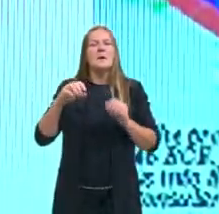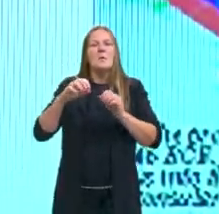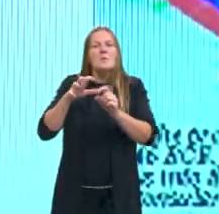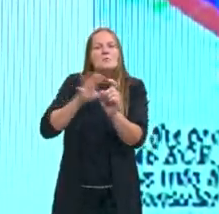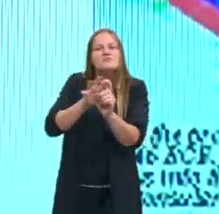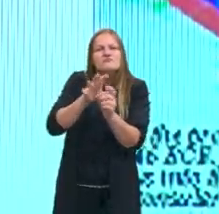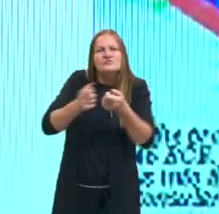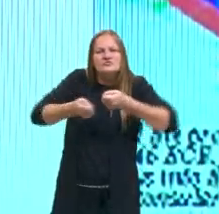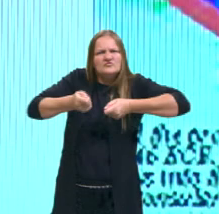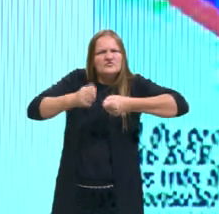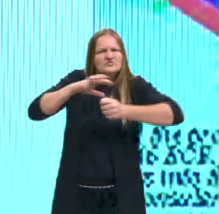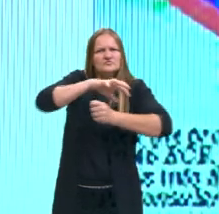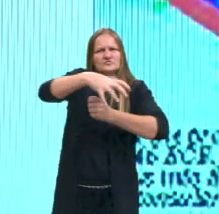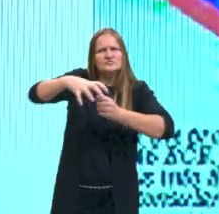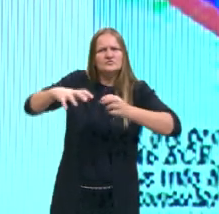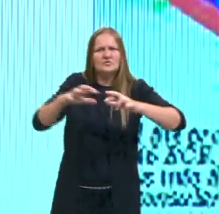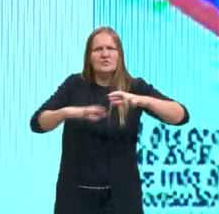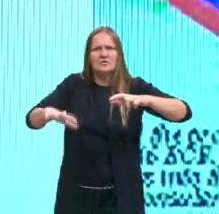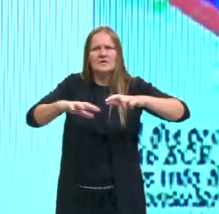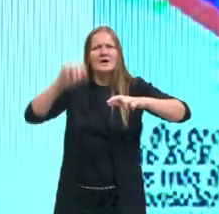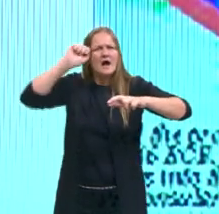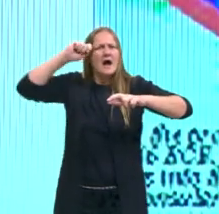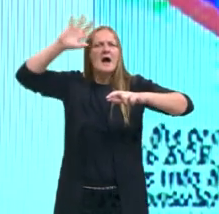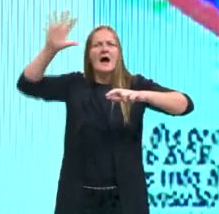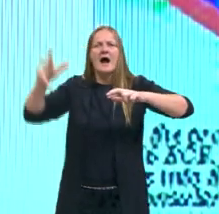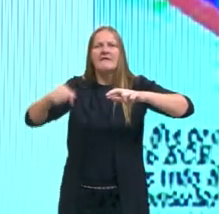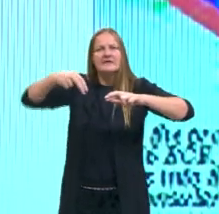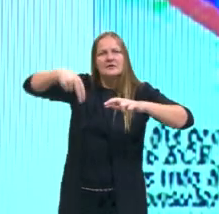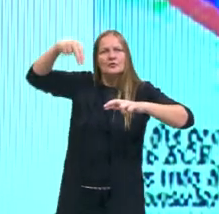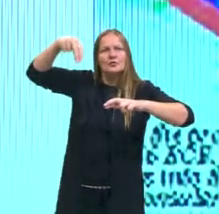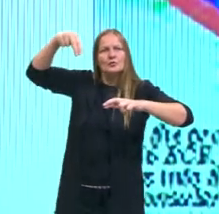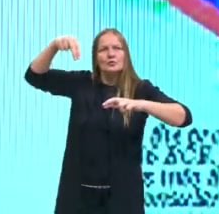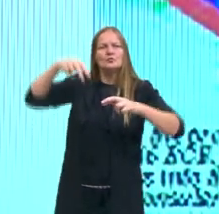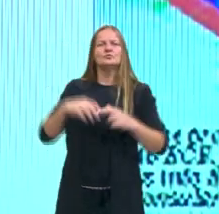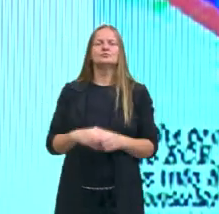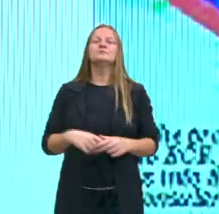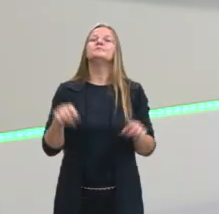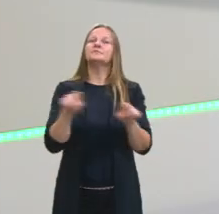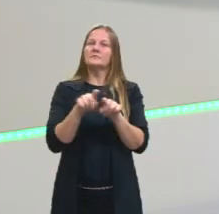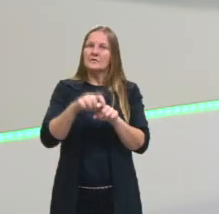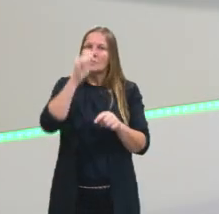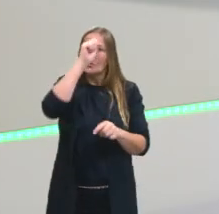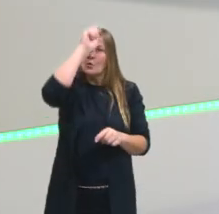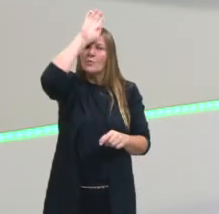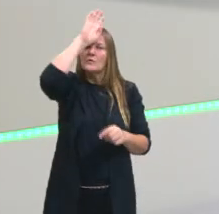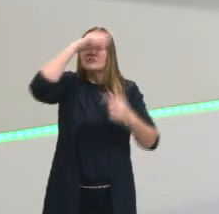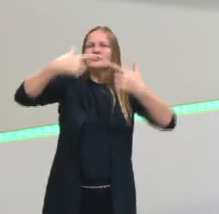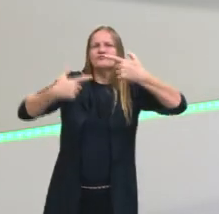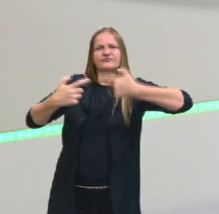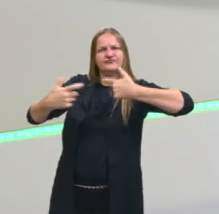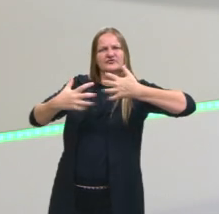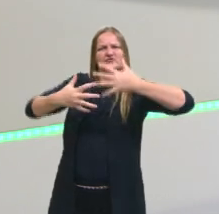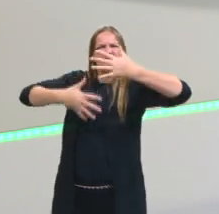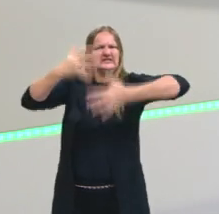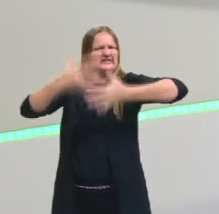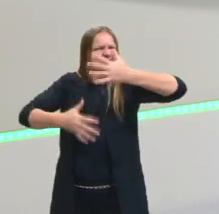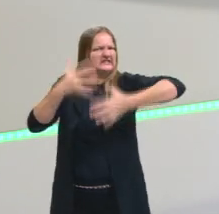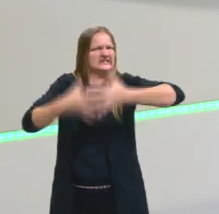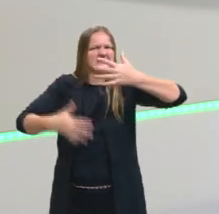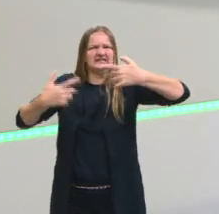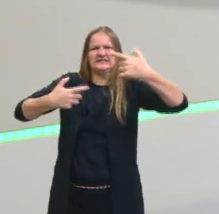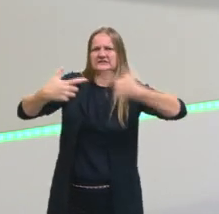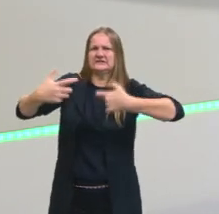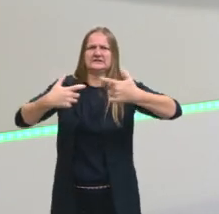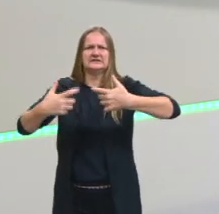Dominou a Cecília dominou alguns territórios ali na Europa e os romanos entram em conflito com eles para